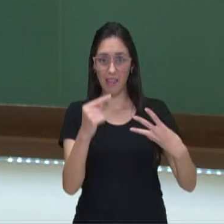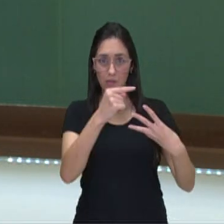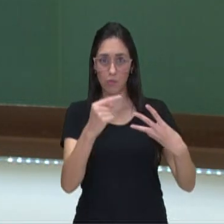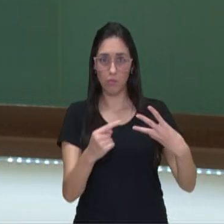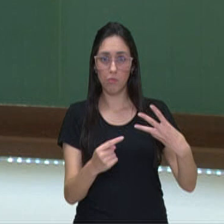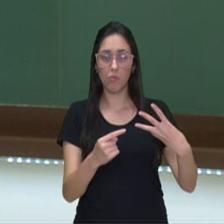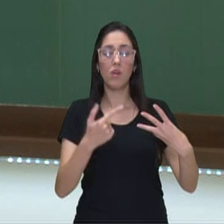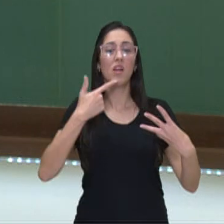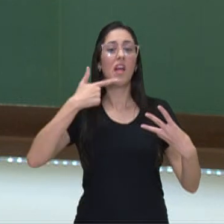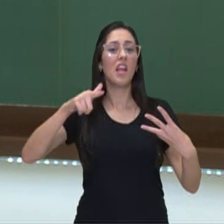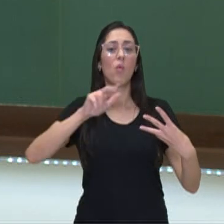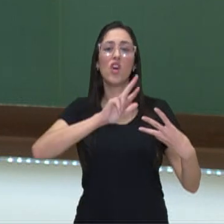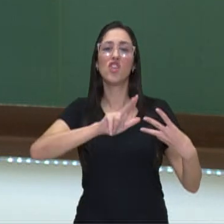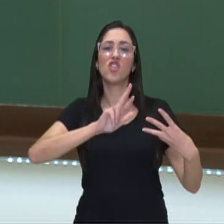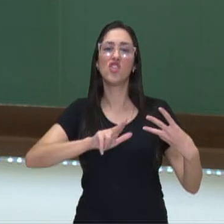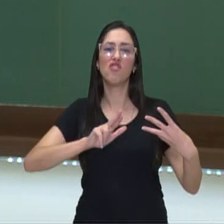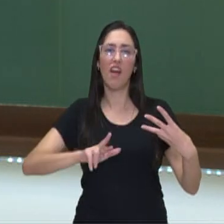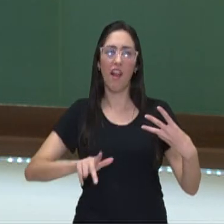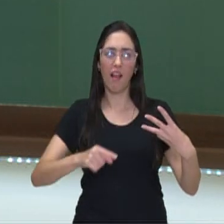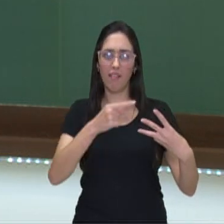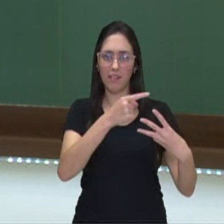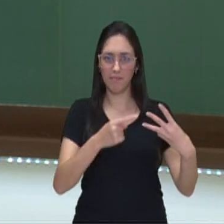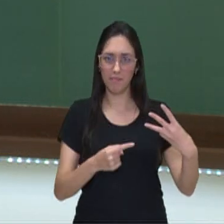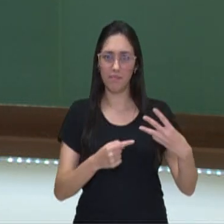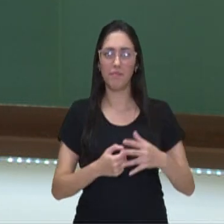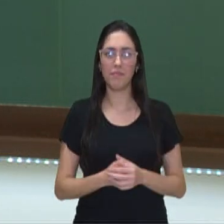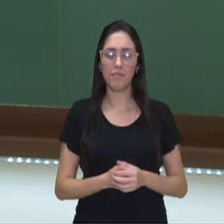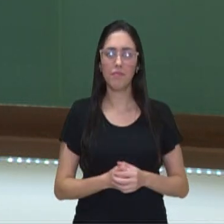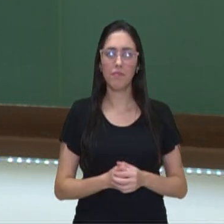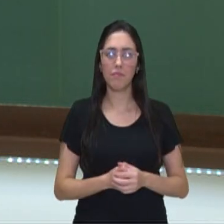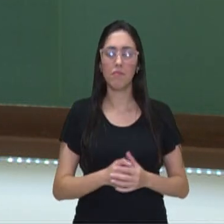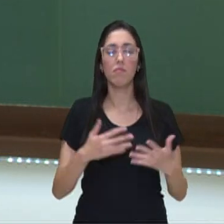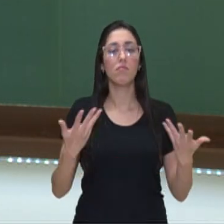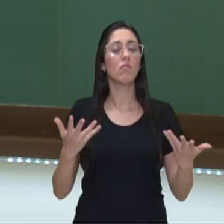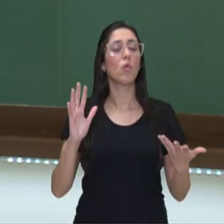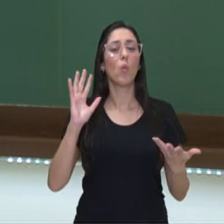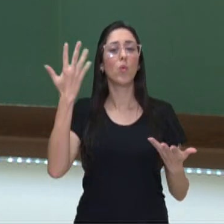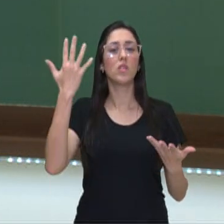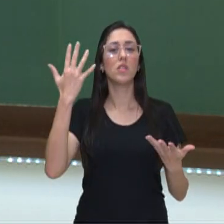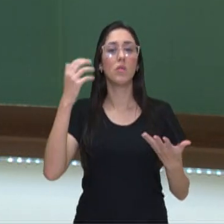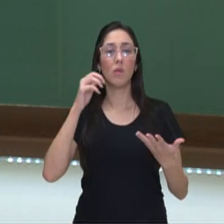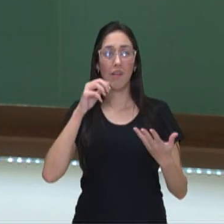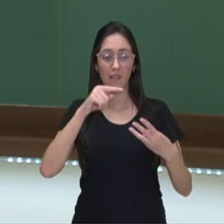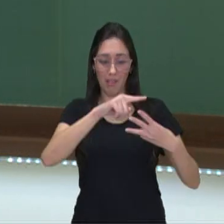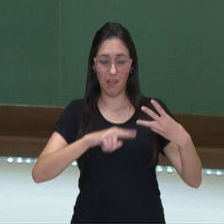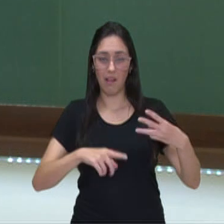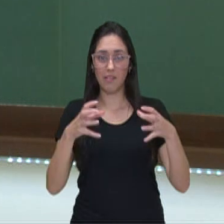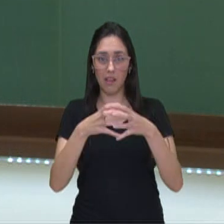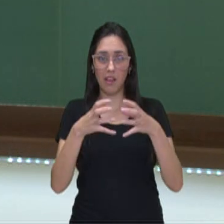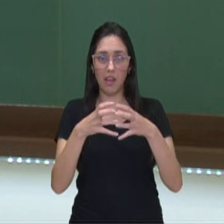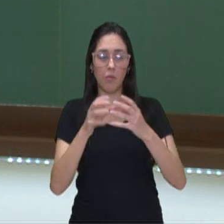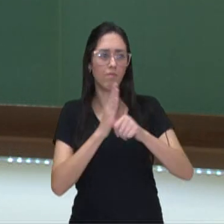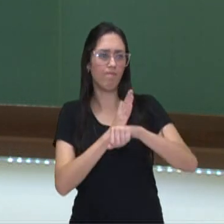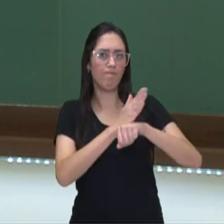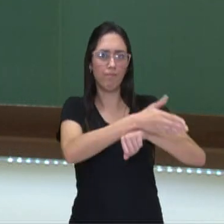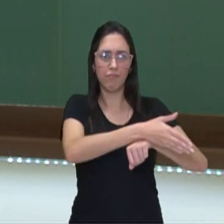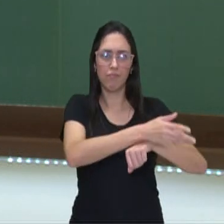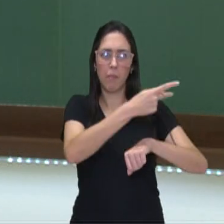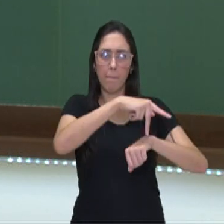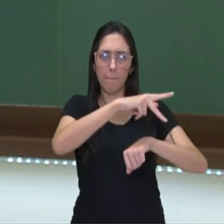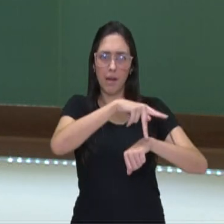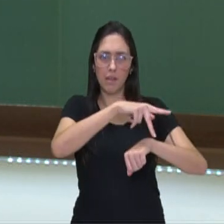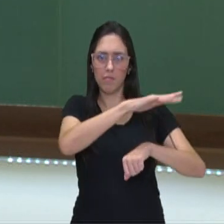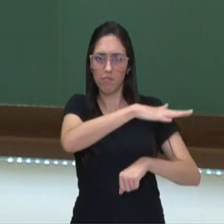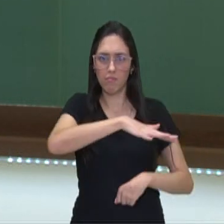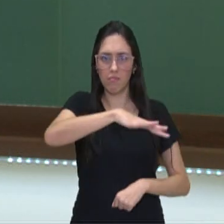ela falava já uma língua. Esse dialeto se misturou aqui quando houve essa invasão e aí surgiram as